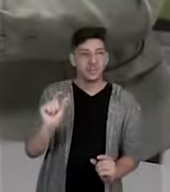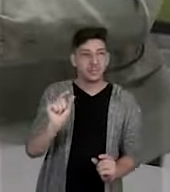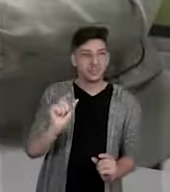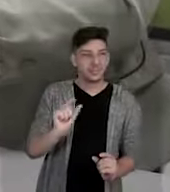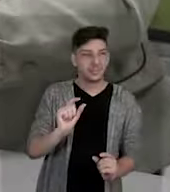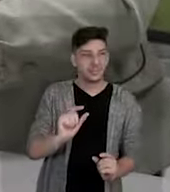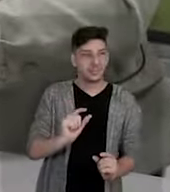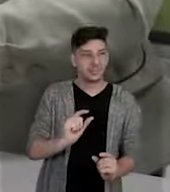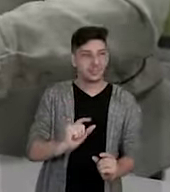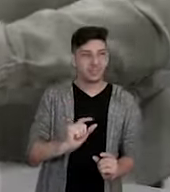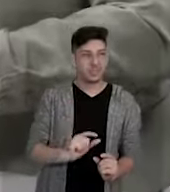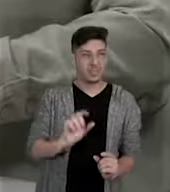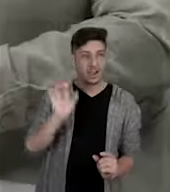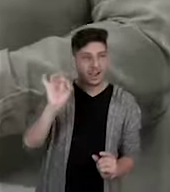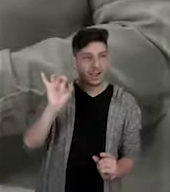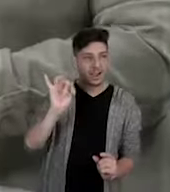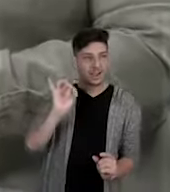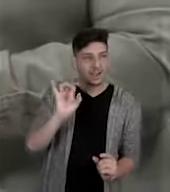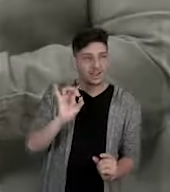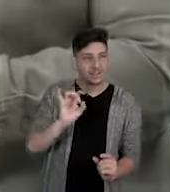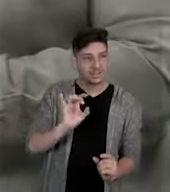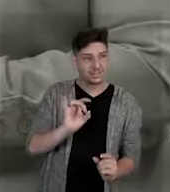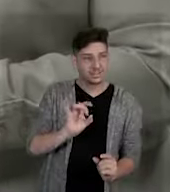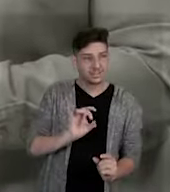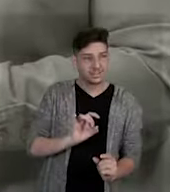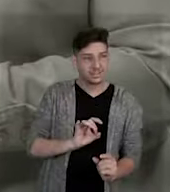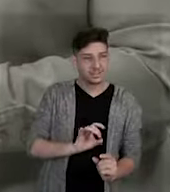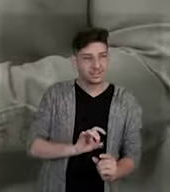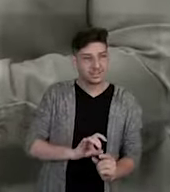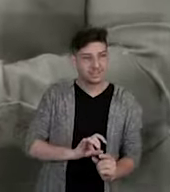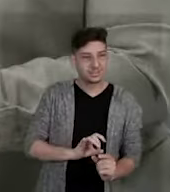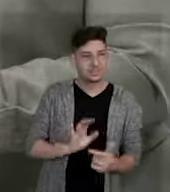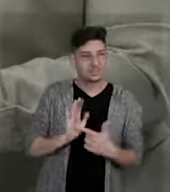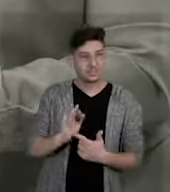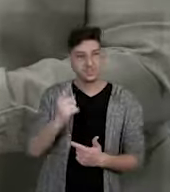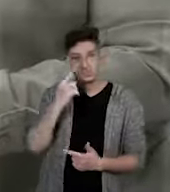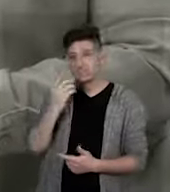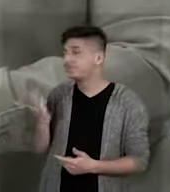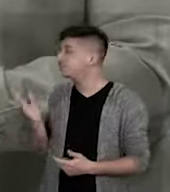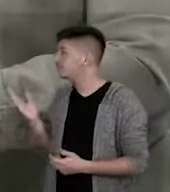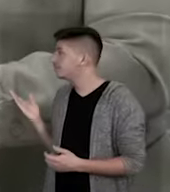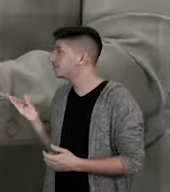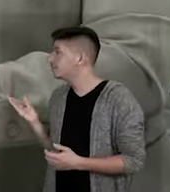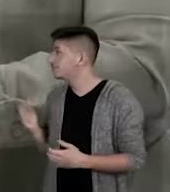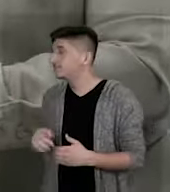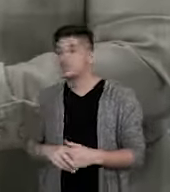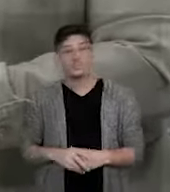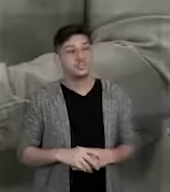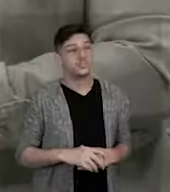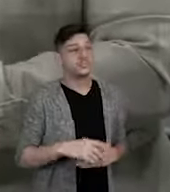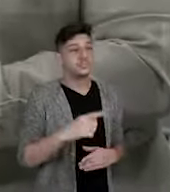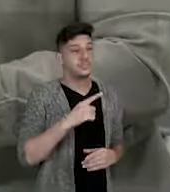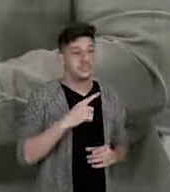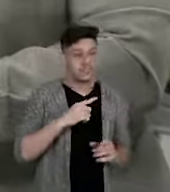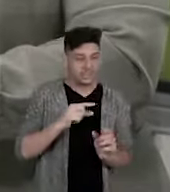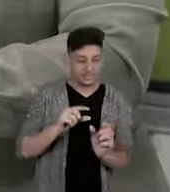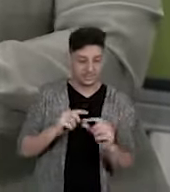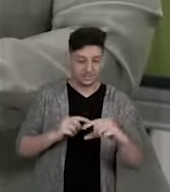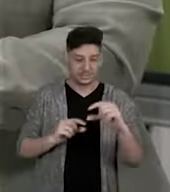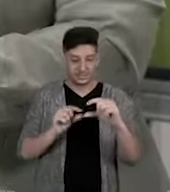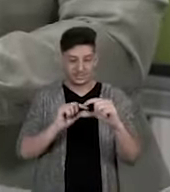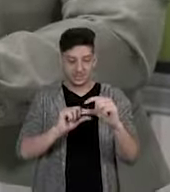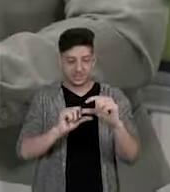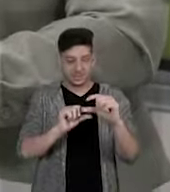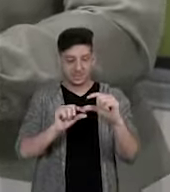vértebras aqui, que estão sendo mostradas para vocês, elas têm um disco de proteção entre elas para